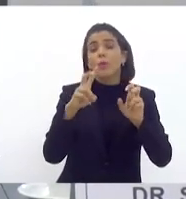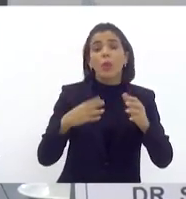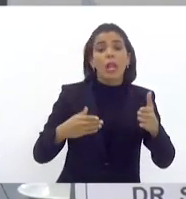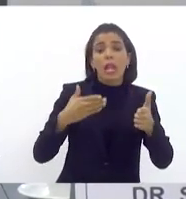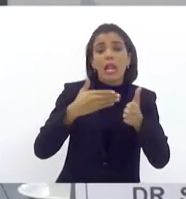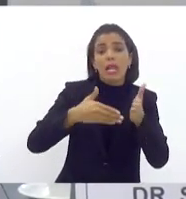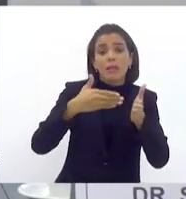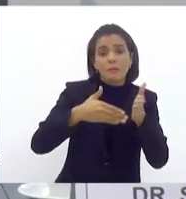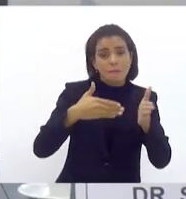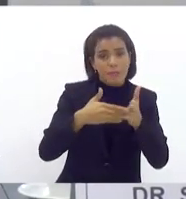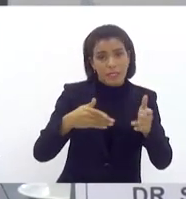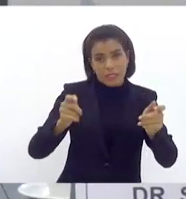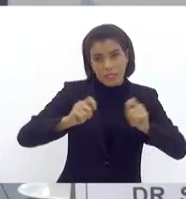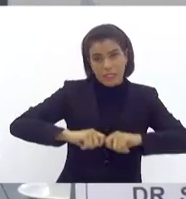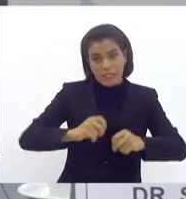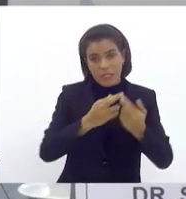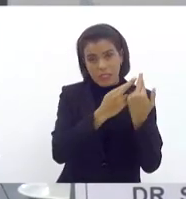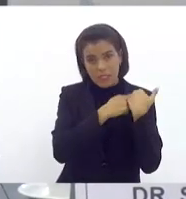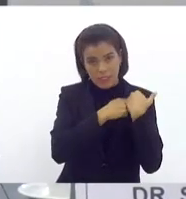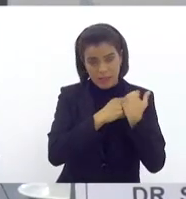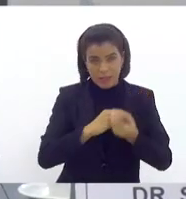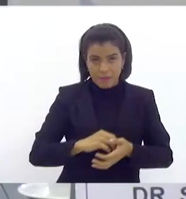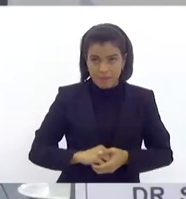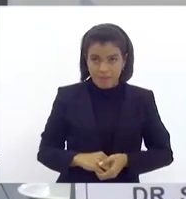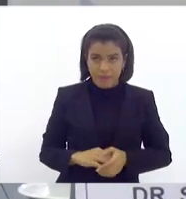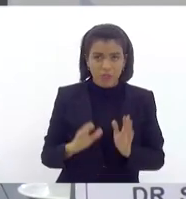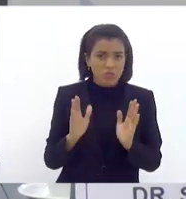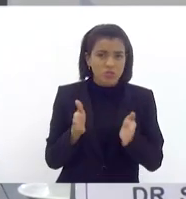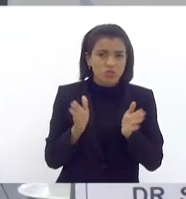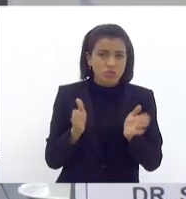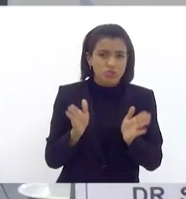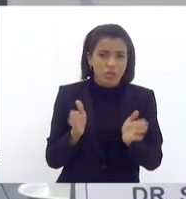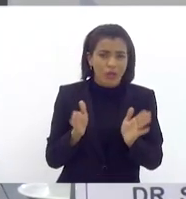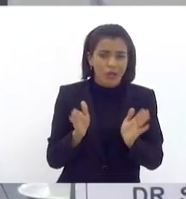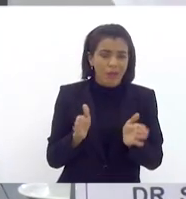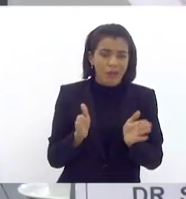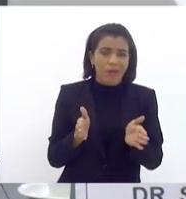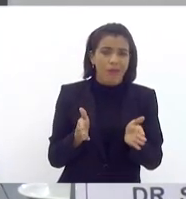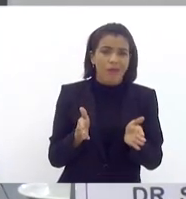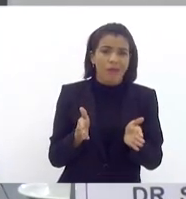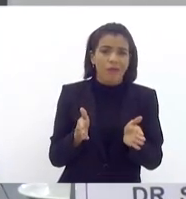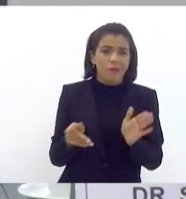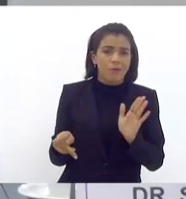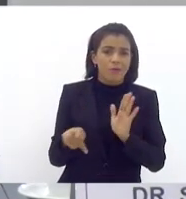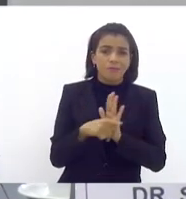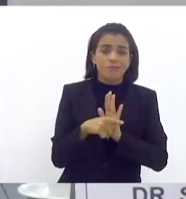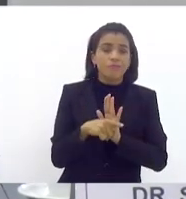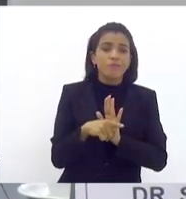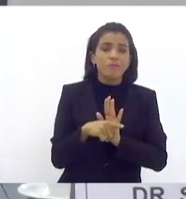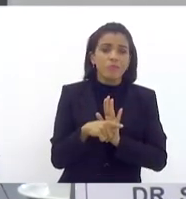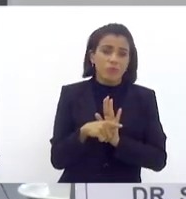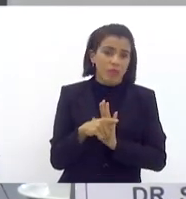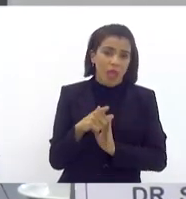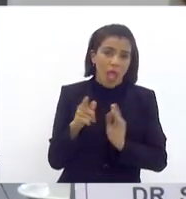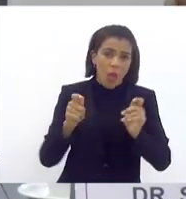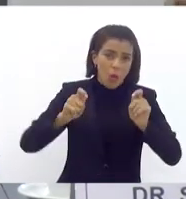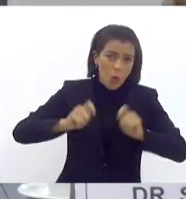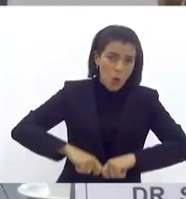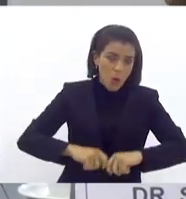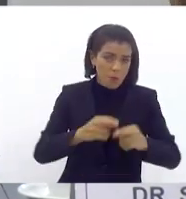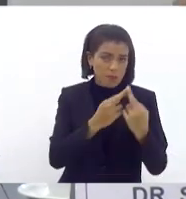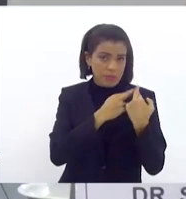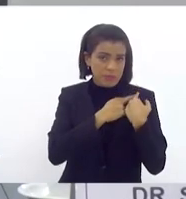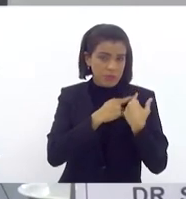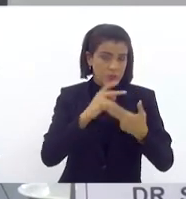competência e atribuição, que já é, por si só, o de muito do que já está disposto aqui, já é competência original do